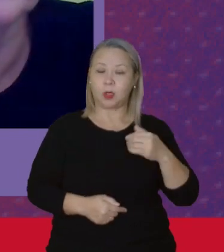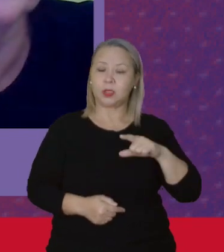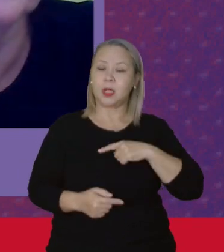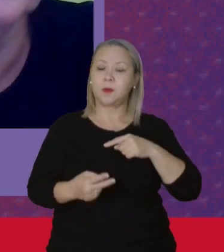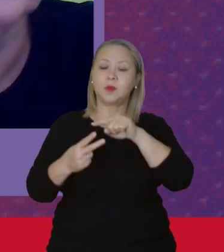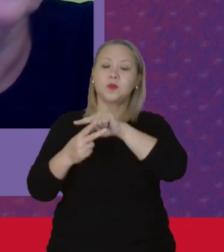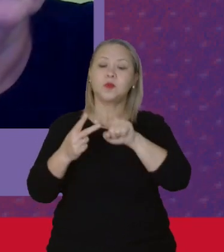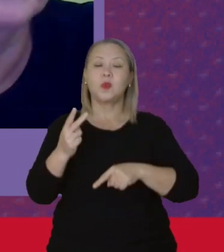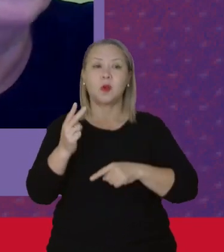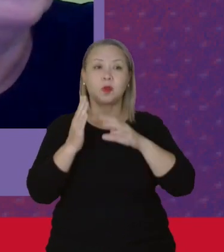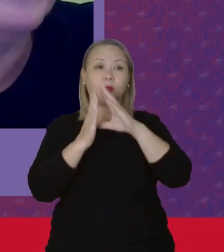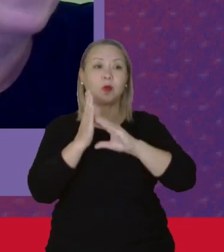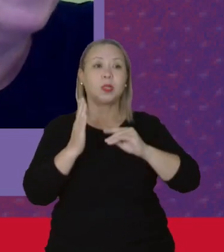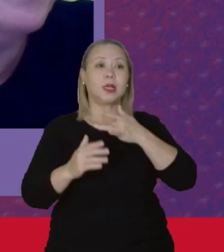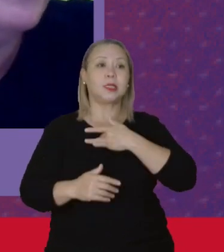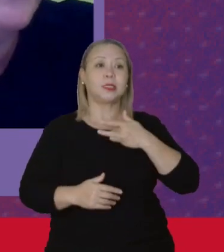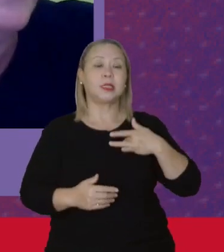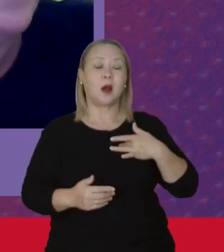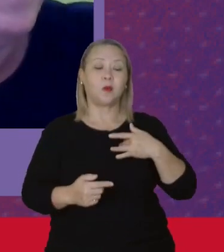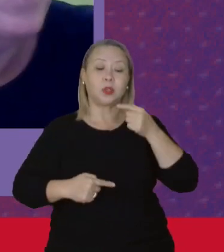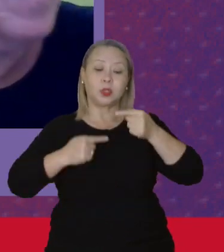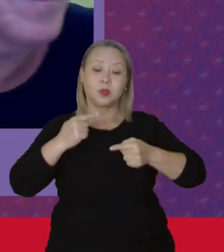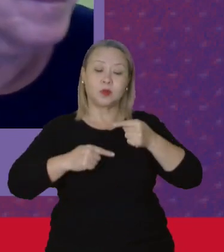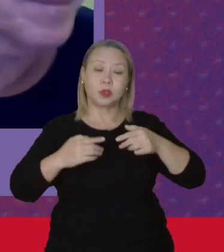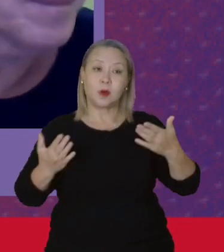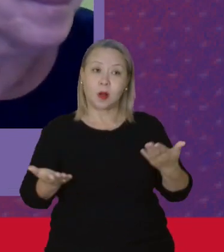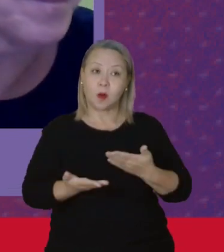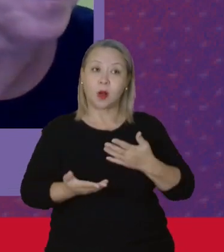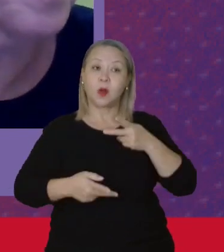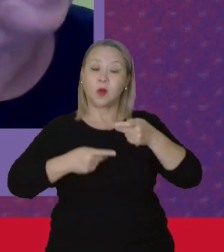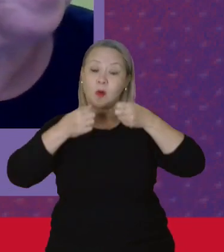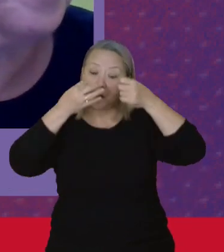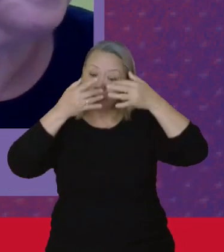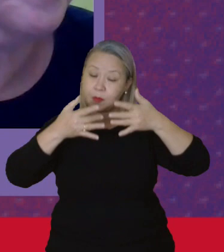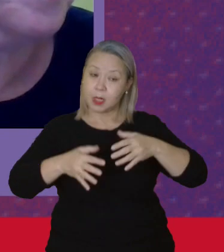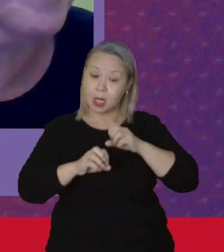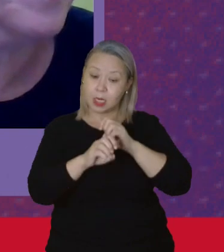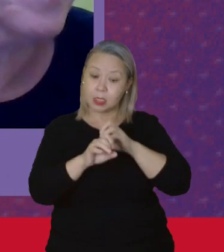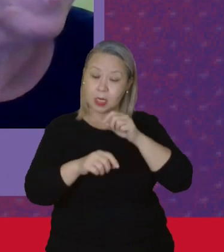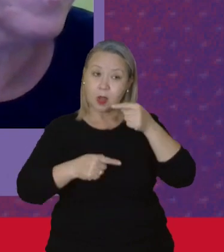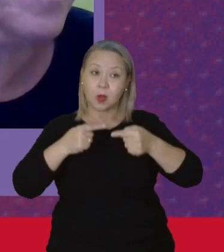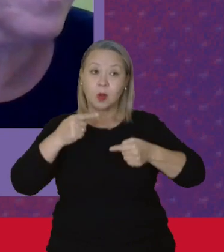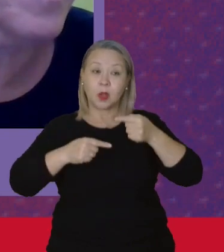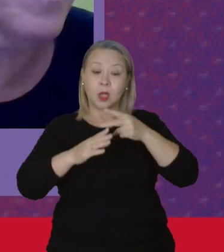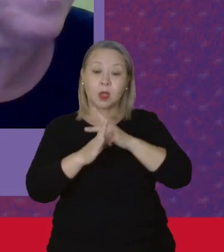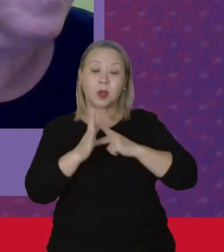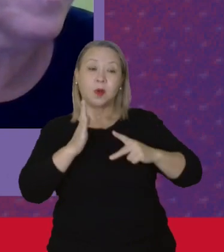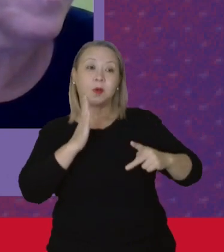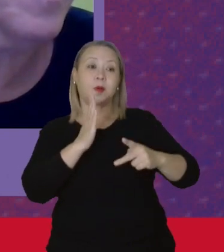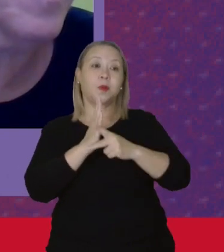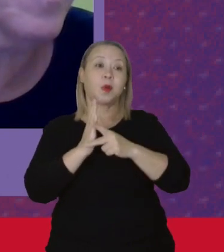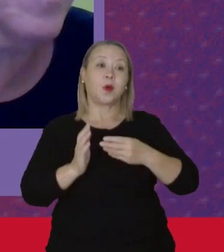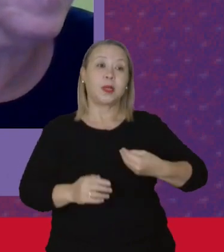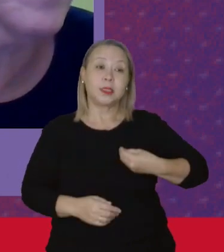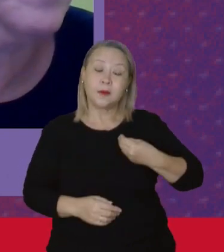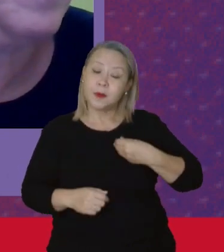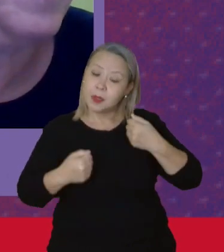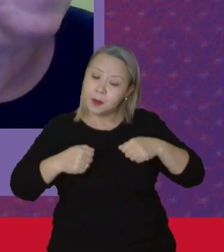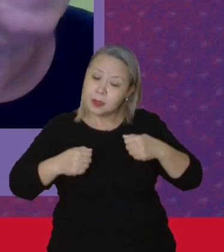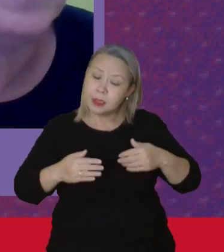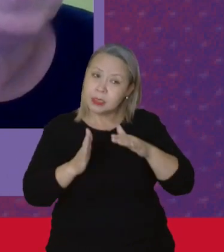em discussão, como foi colocado nas aulas também, né? Uma política que prioriza a vida, que